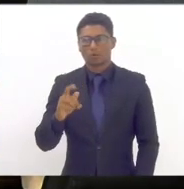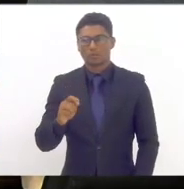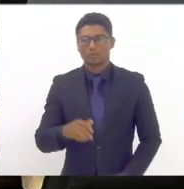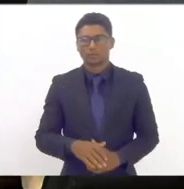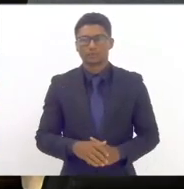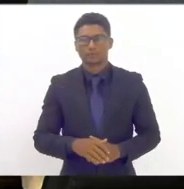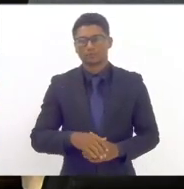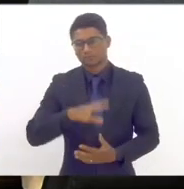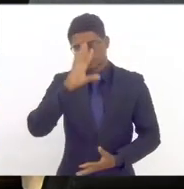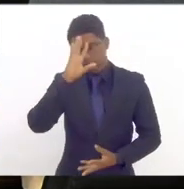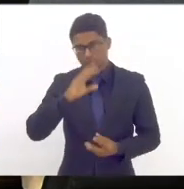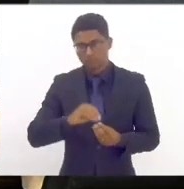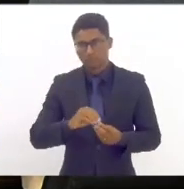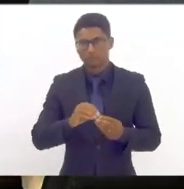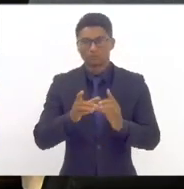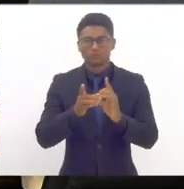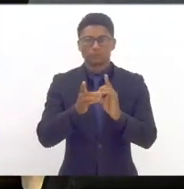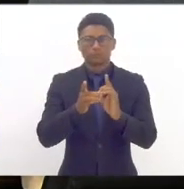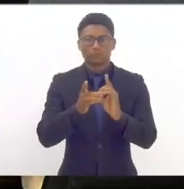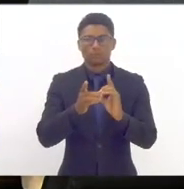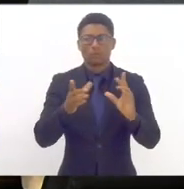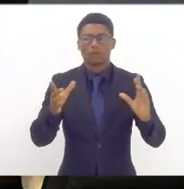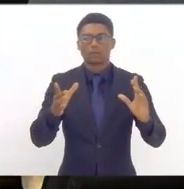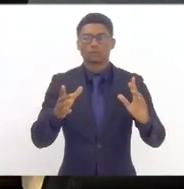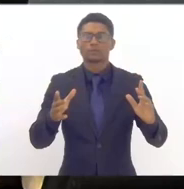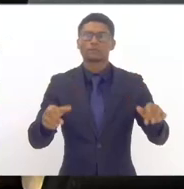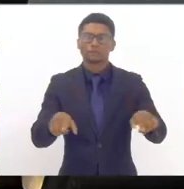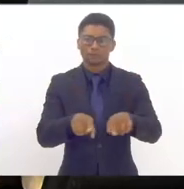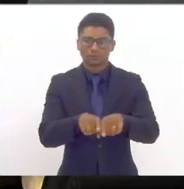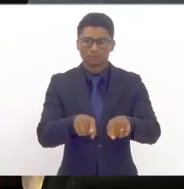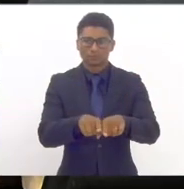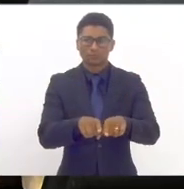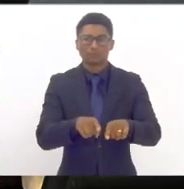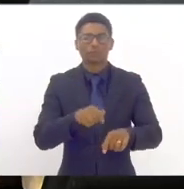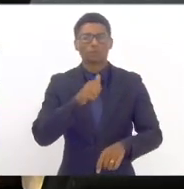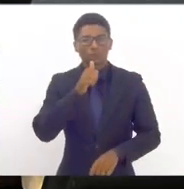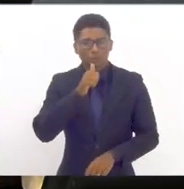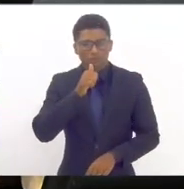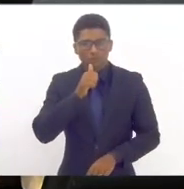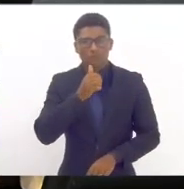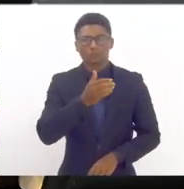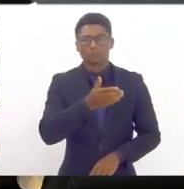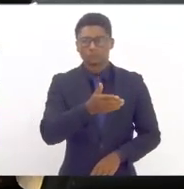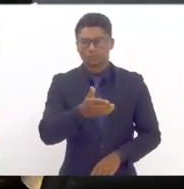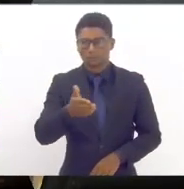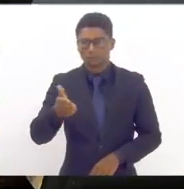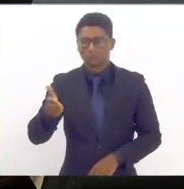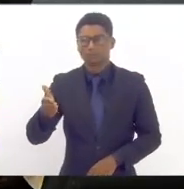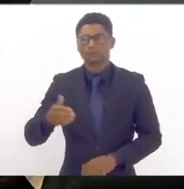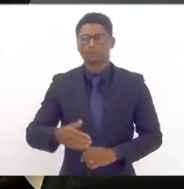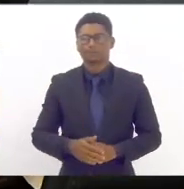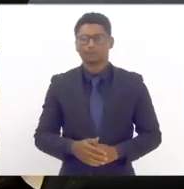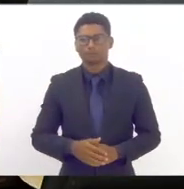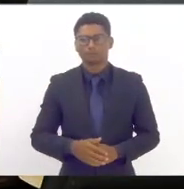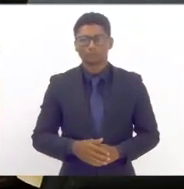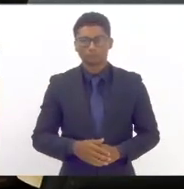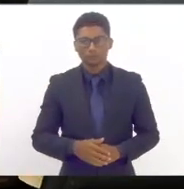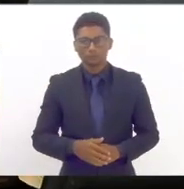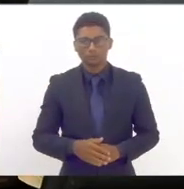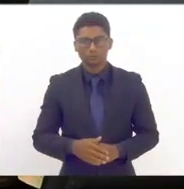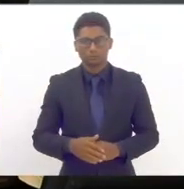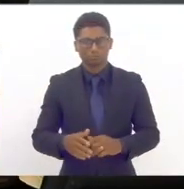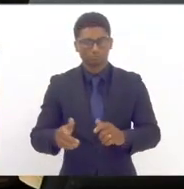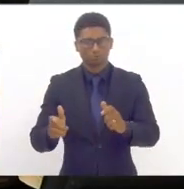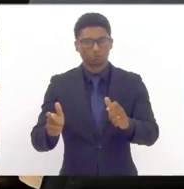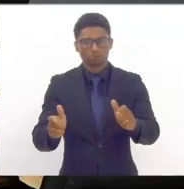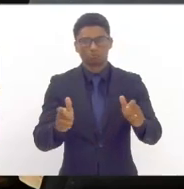essa democracia também se costura a partir das mulheres parlamentares e nesses espaços